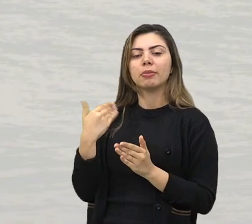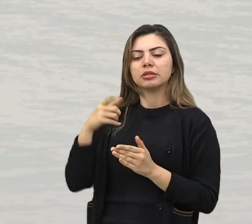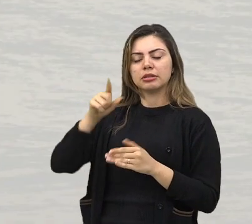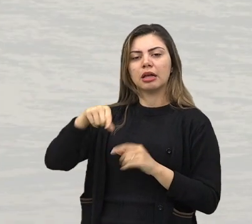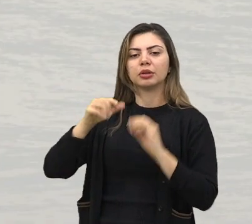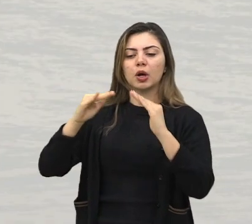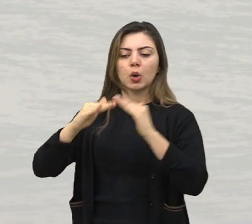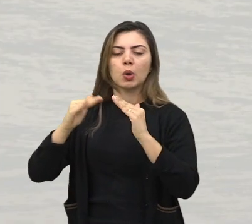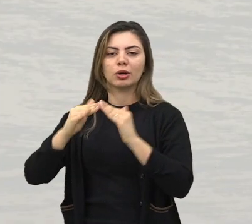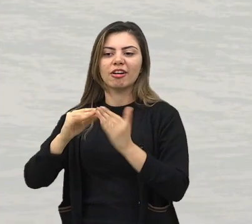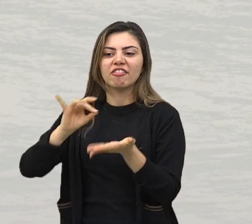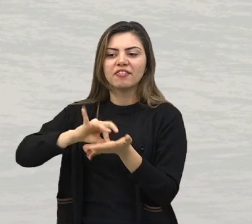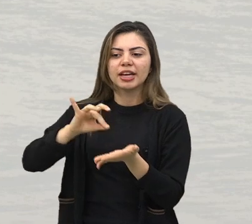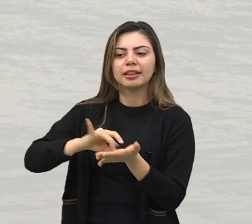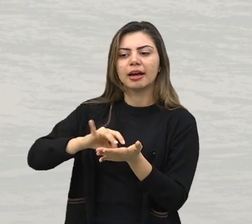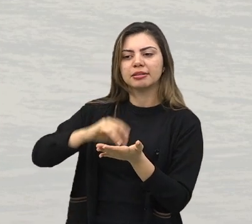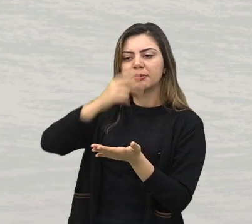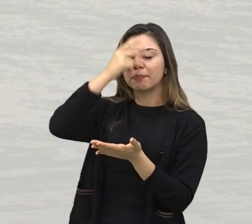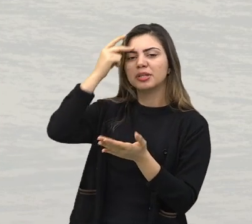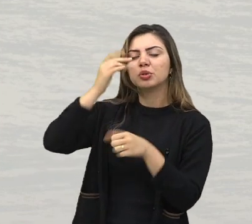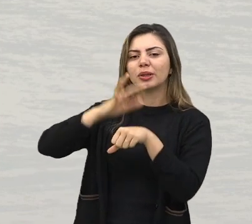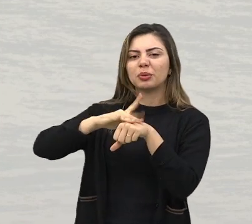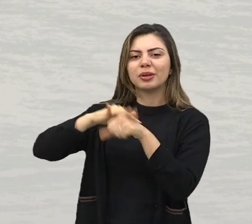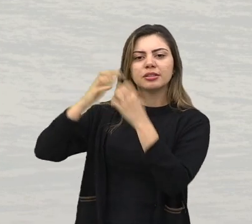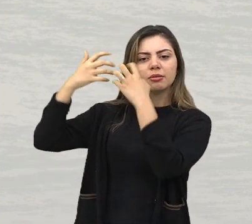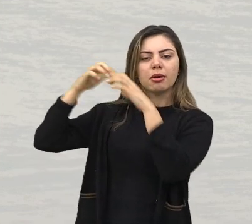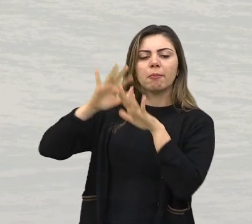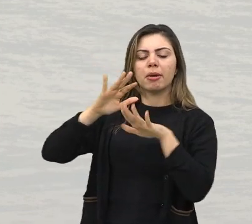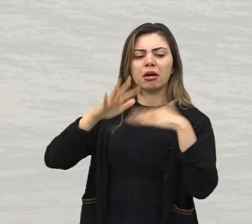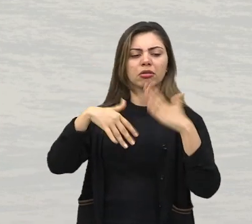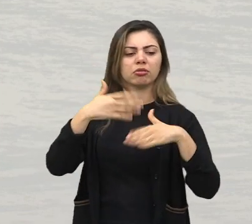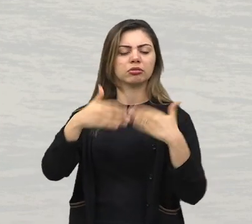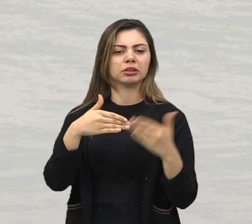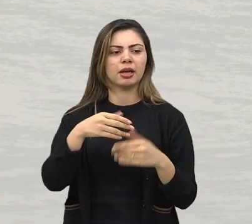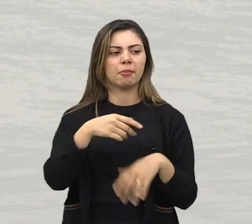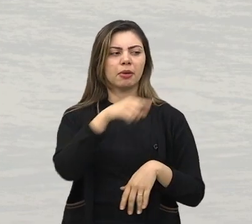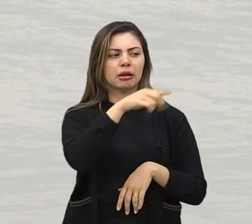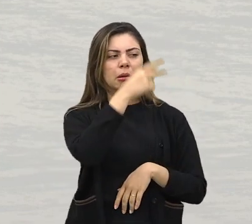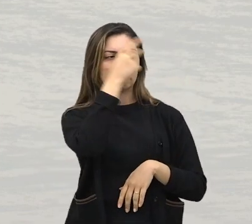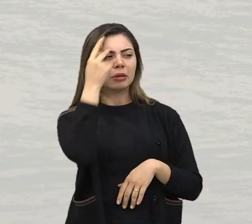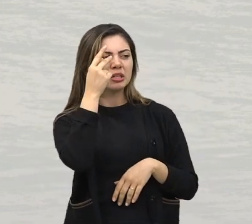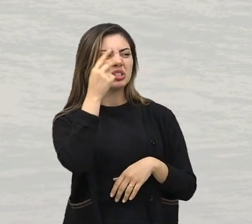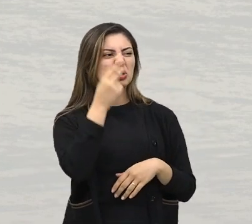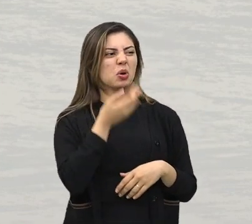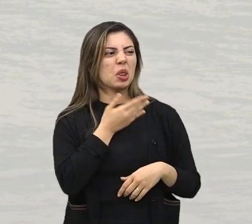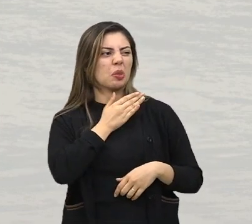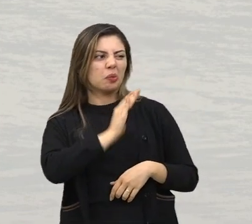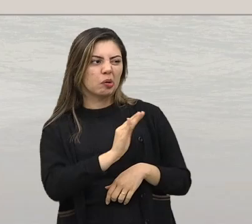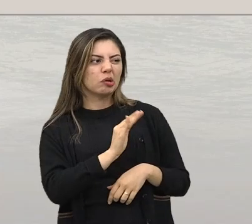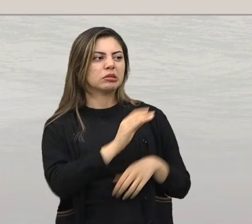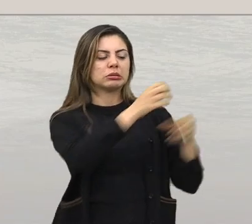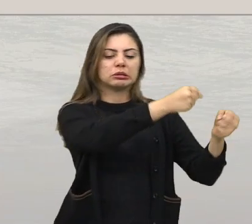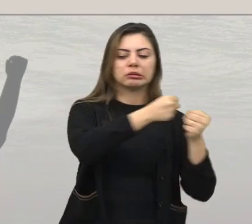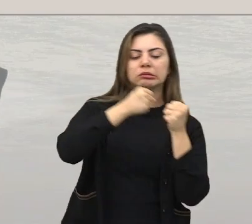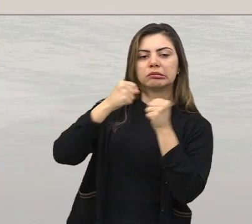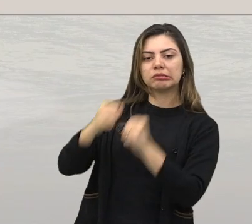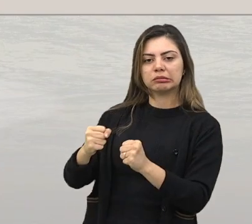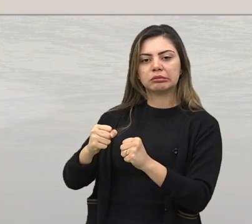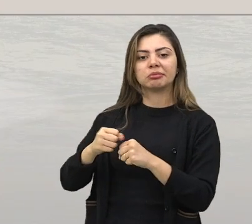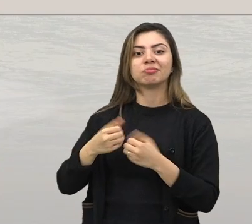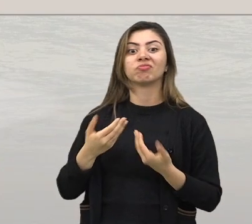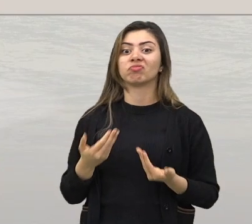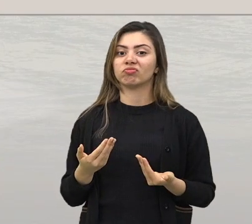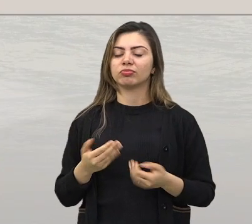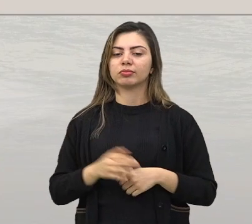os verdadeiramente loucos, tornou-se um destino para qualquer um que desagradasse ao Dr.